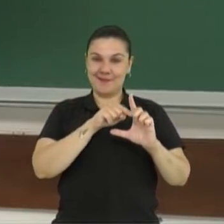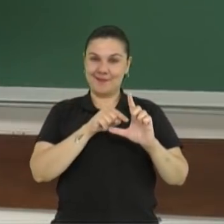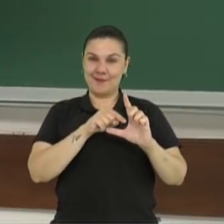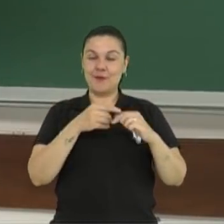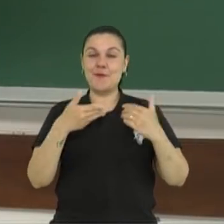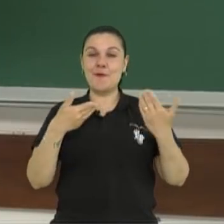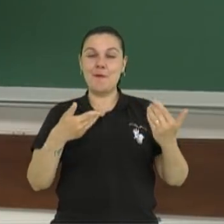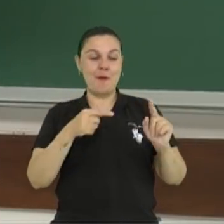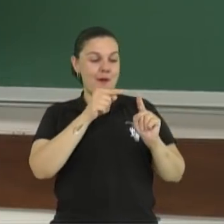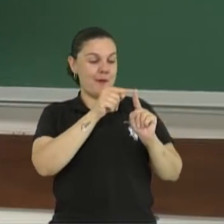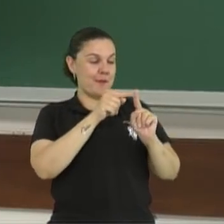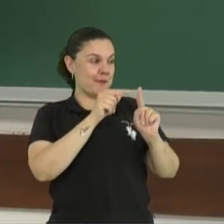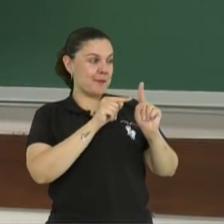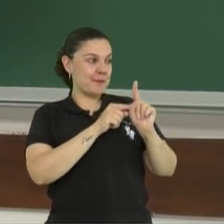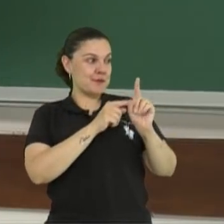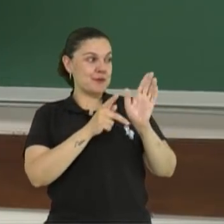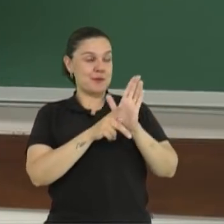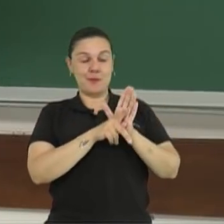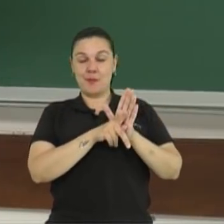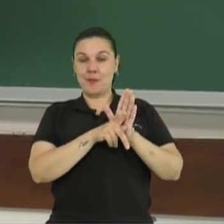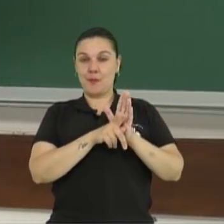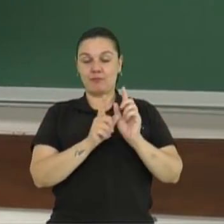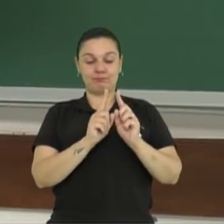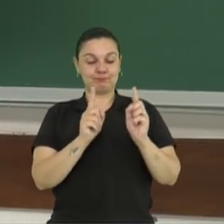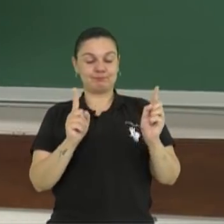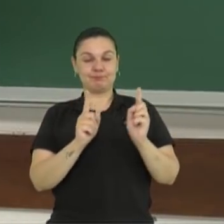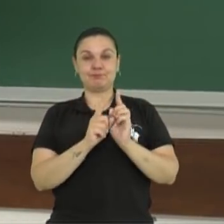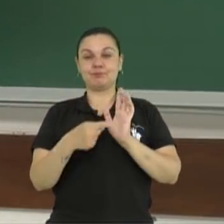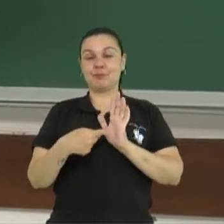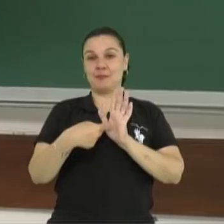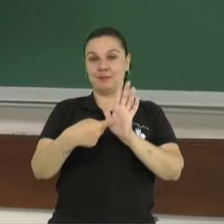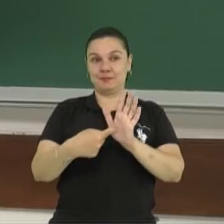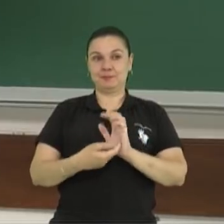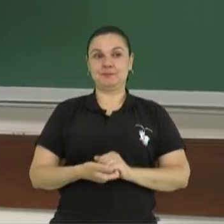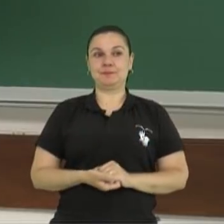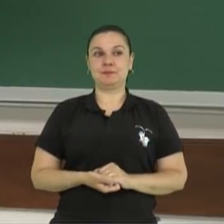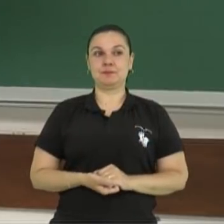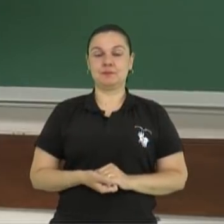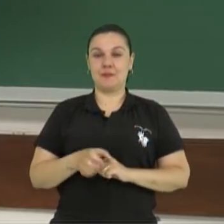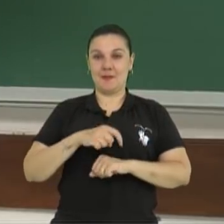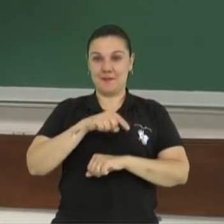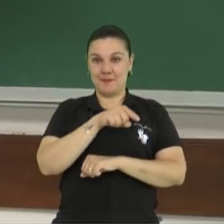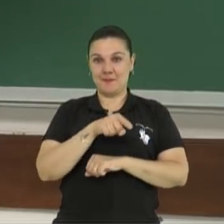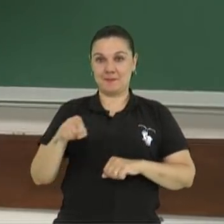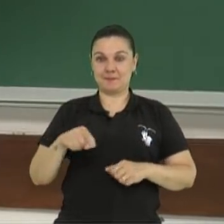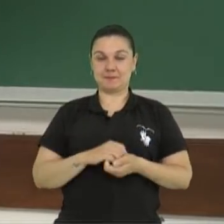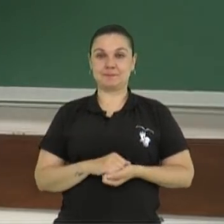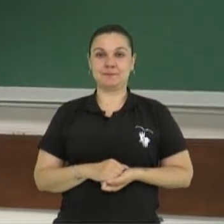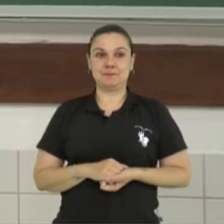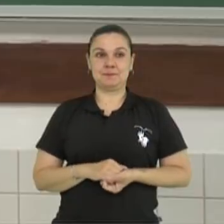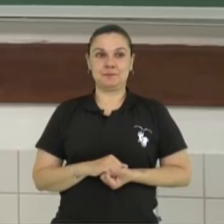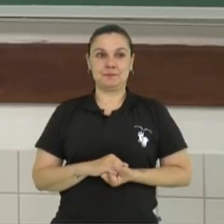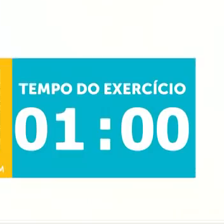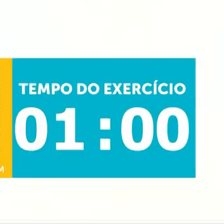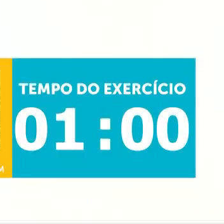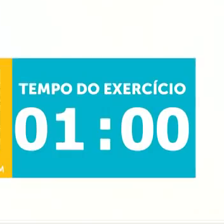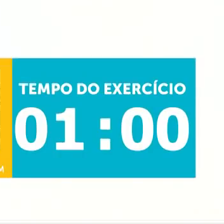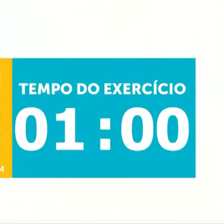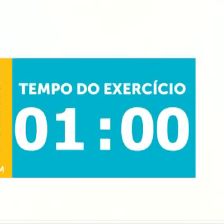é o tipo de escala que esse mapa está representando? Agora a atividade é com